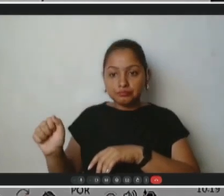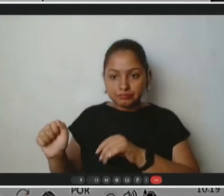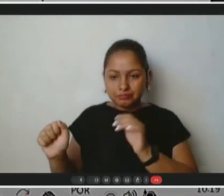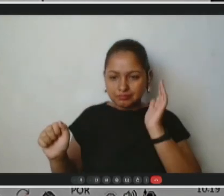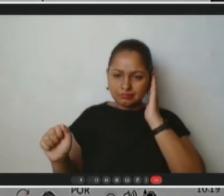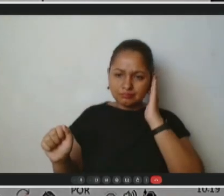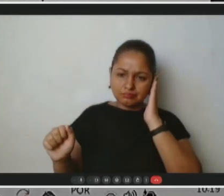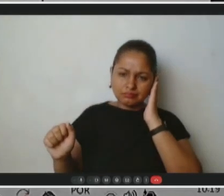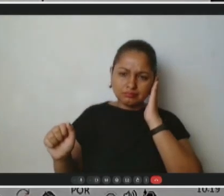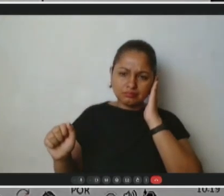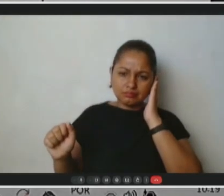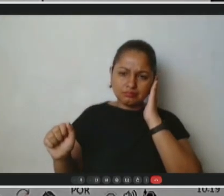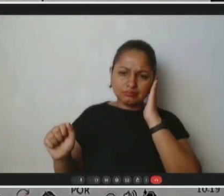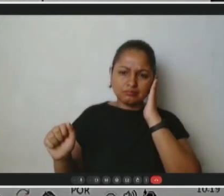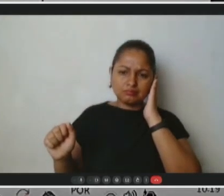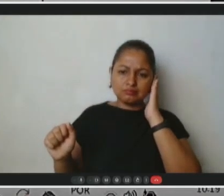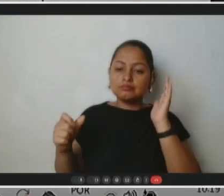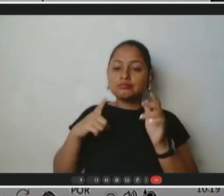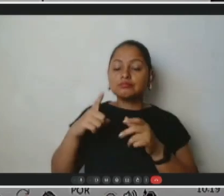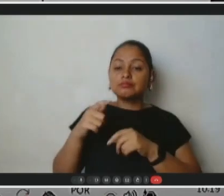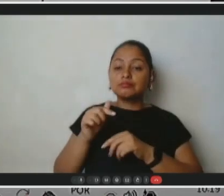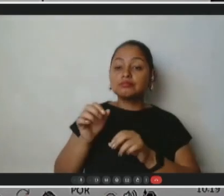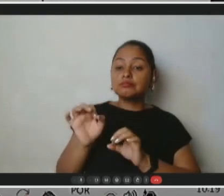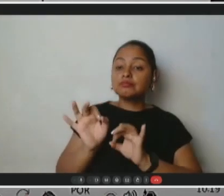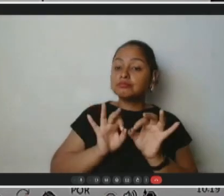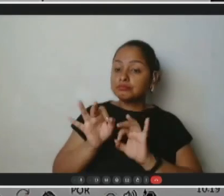conta de operações de crédito.